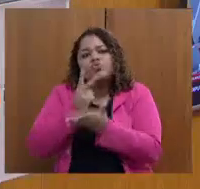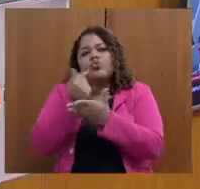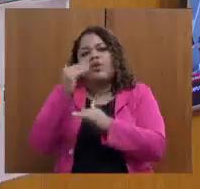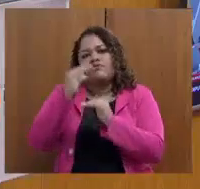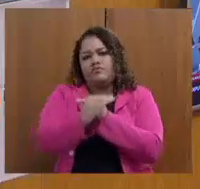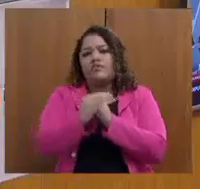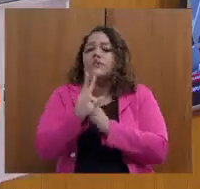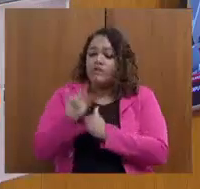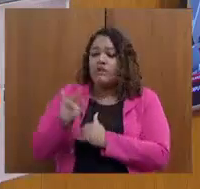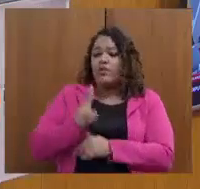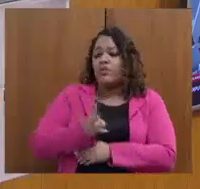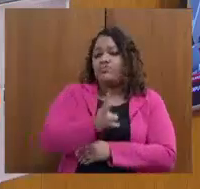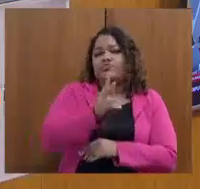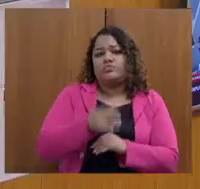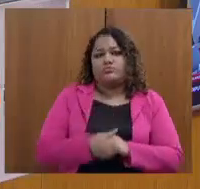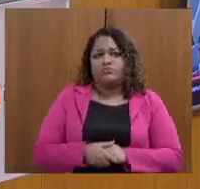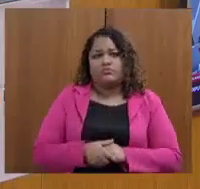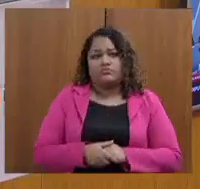ok